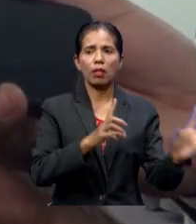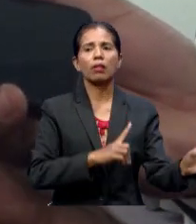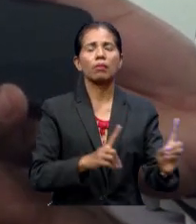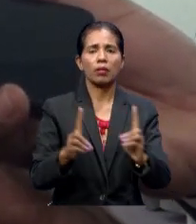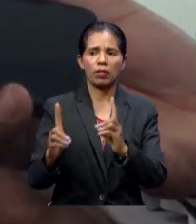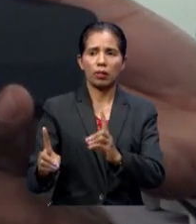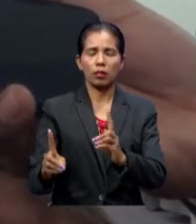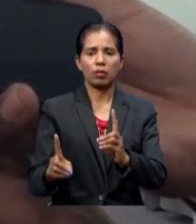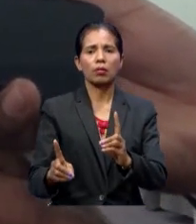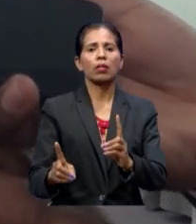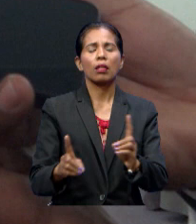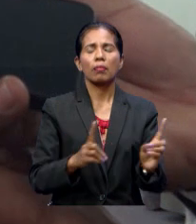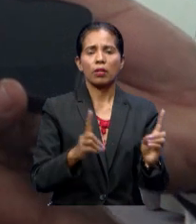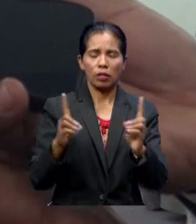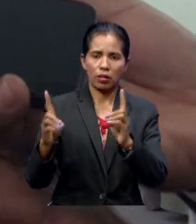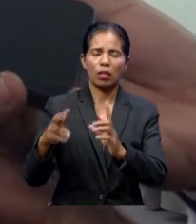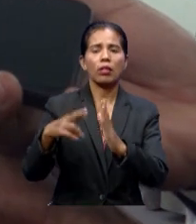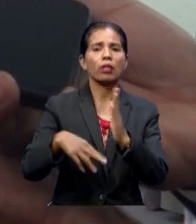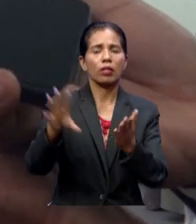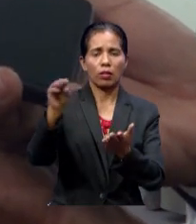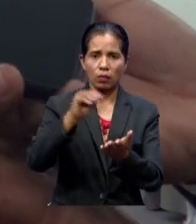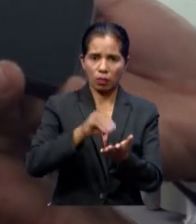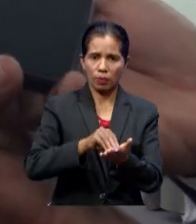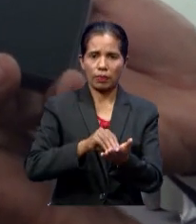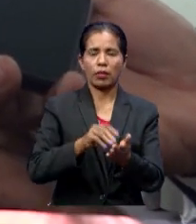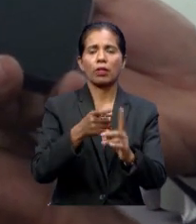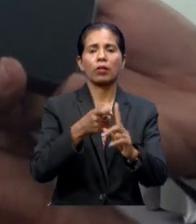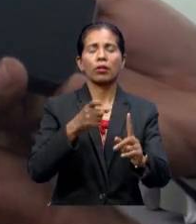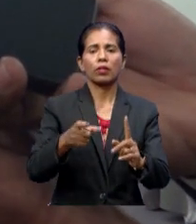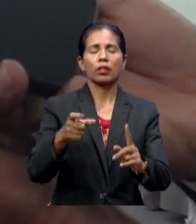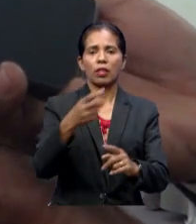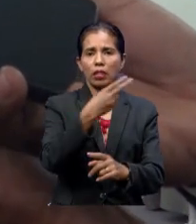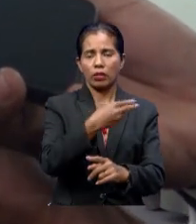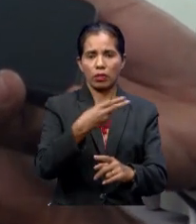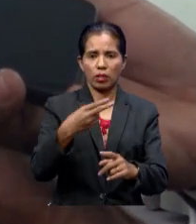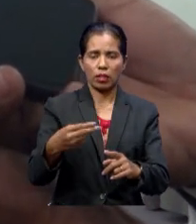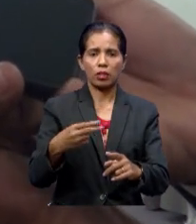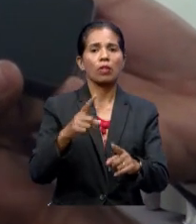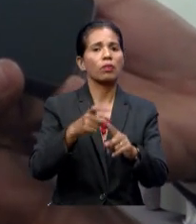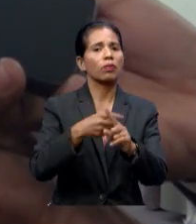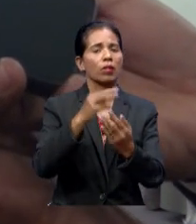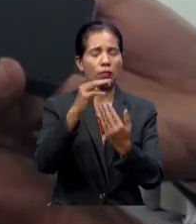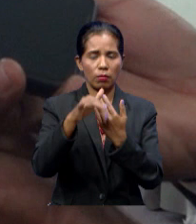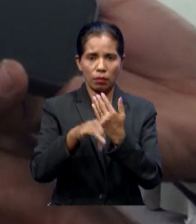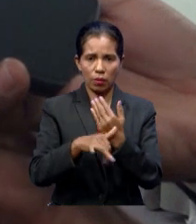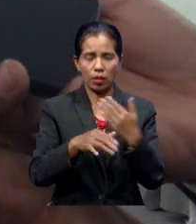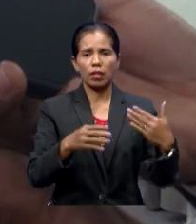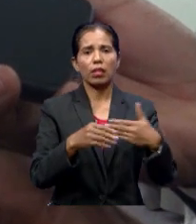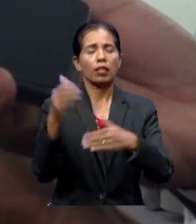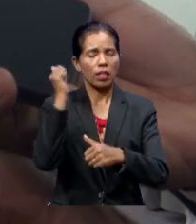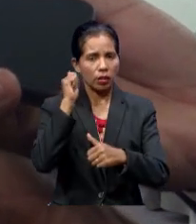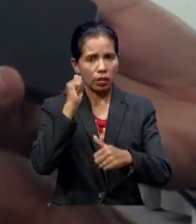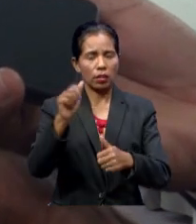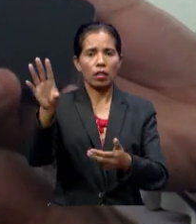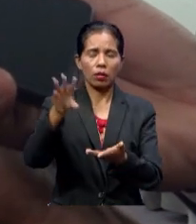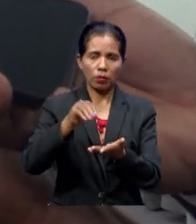implementação roteiro nebe que adopta iha Labuan Bajo iha Fulang Mayu liderança ASEAN ser toma